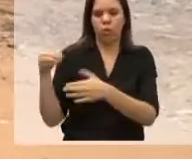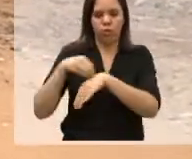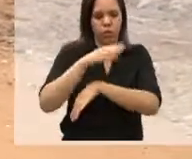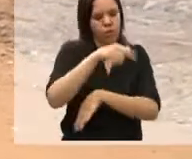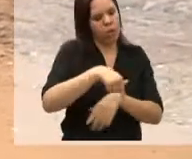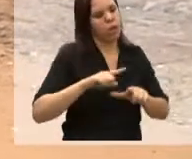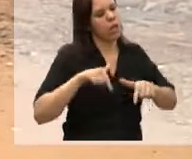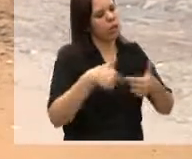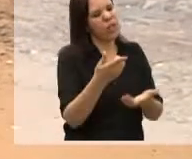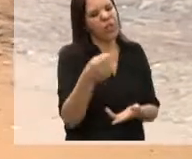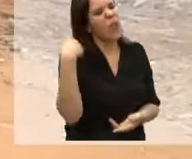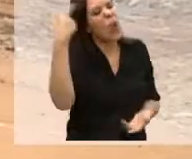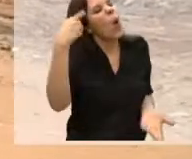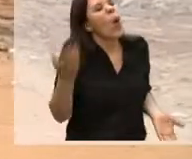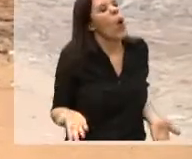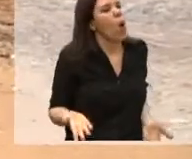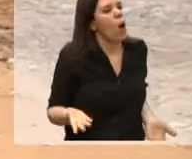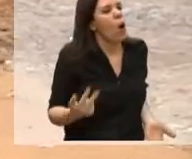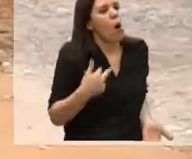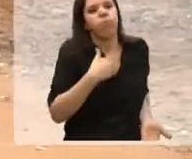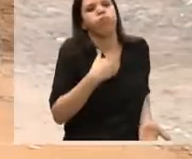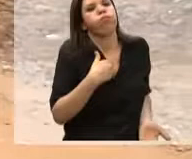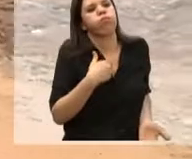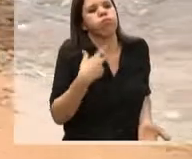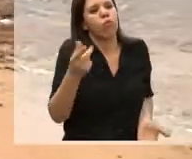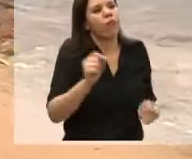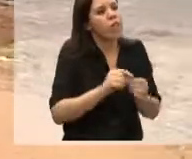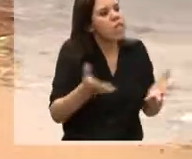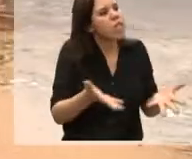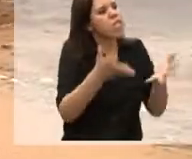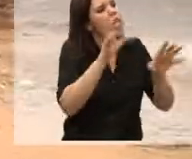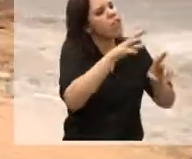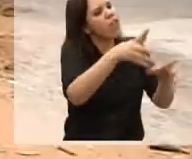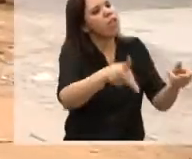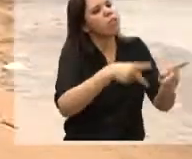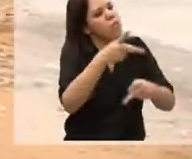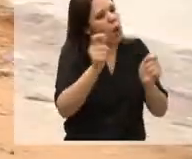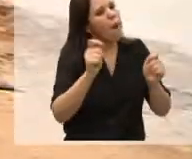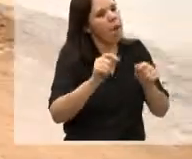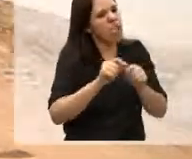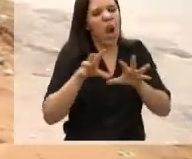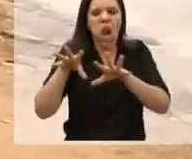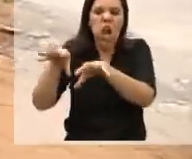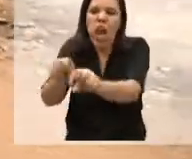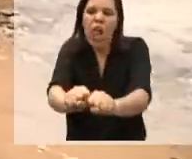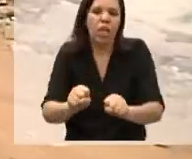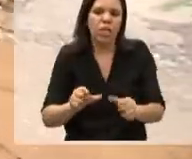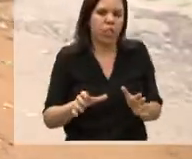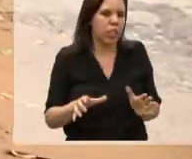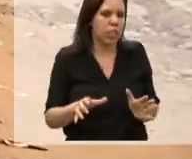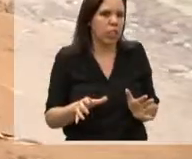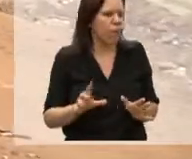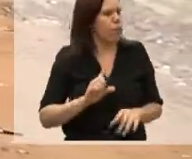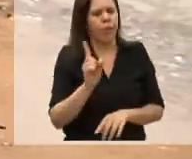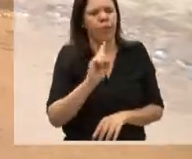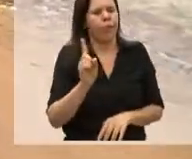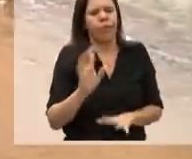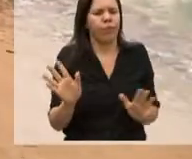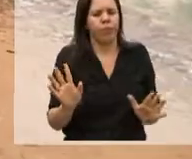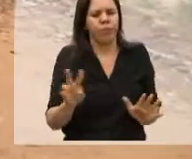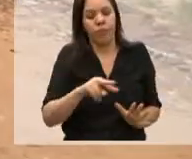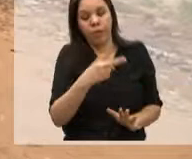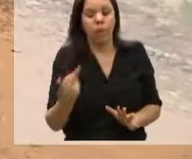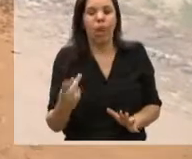pessoas falaram assim, você está louco, vocês estão loucos, vocês vão incentivar que as pessoas vão invadir. Mas pelo contrário, nós